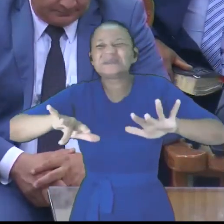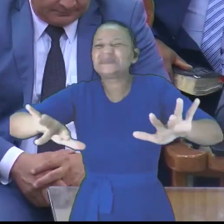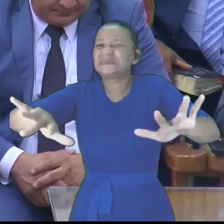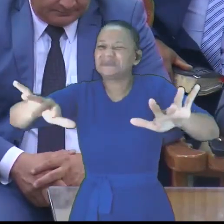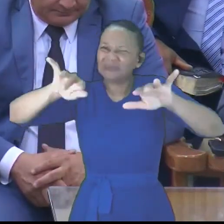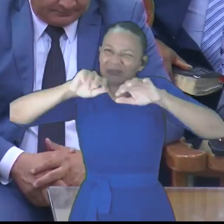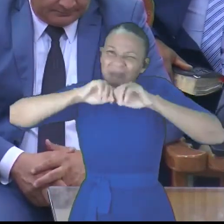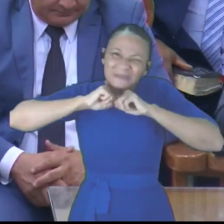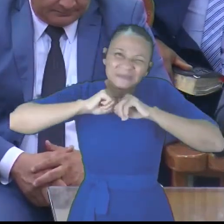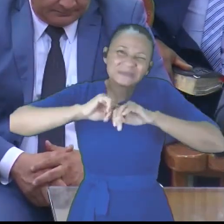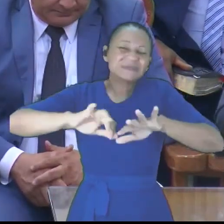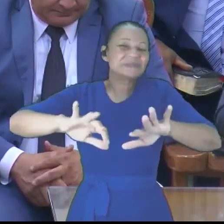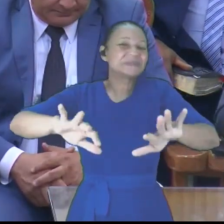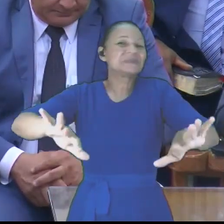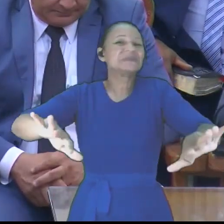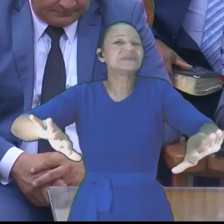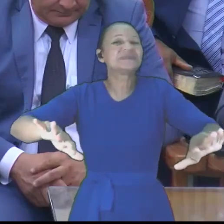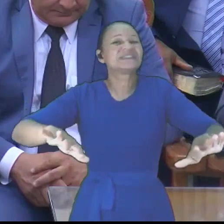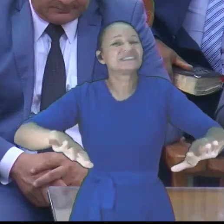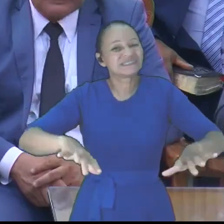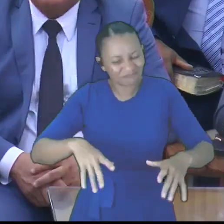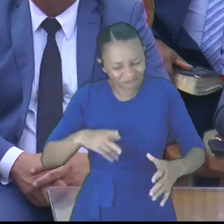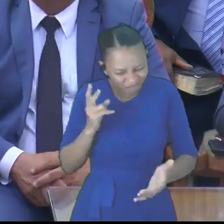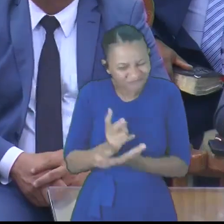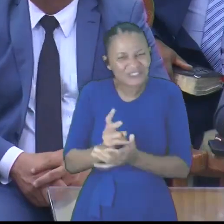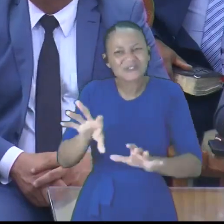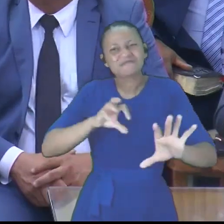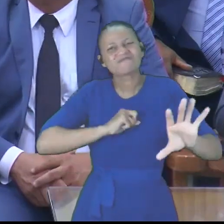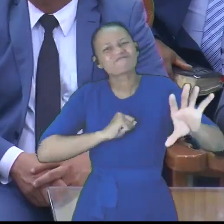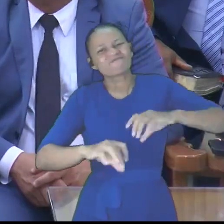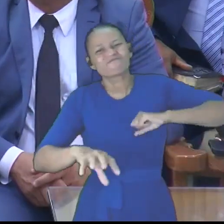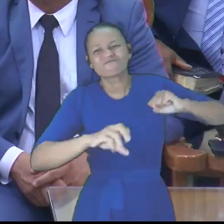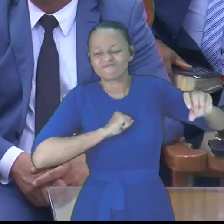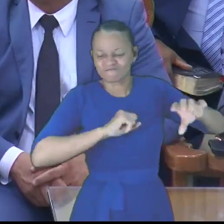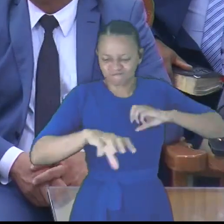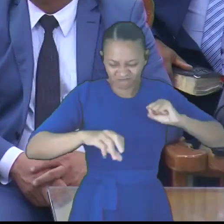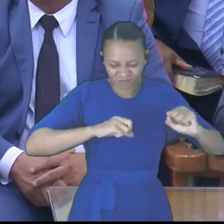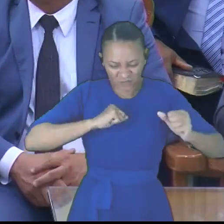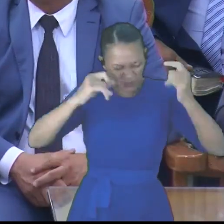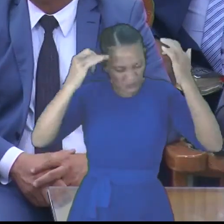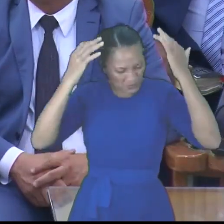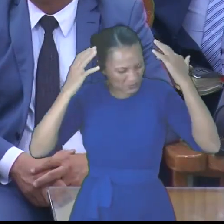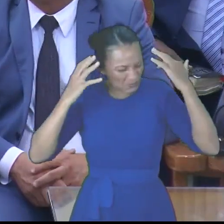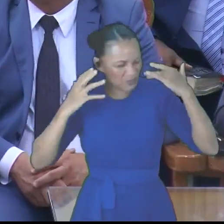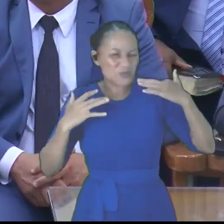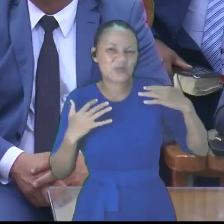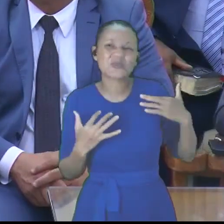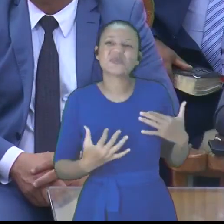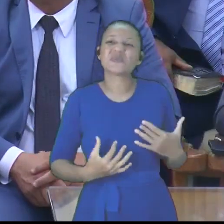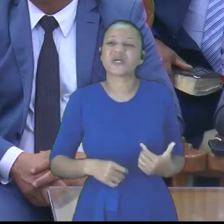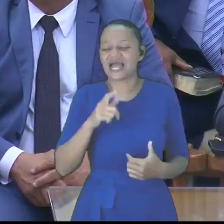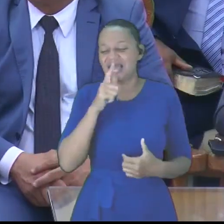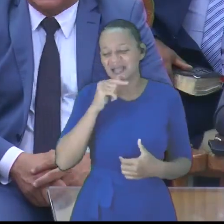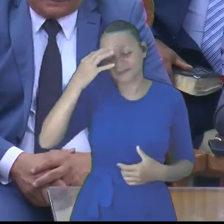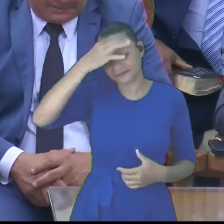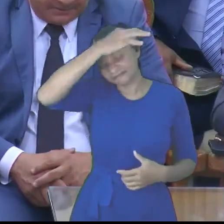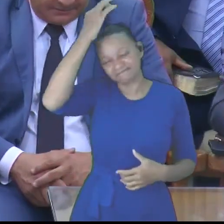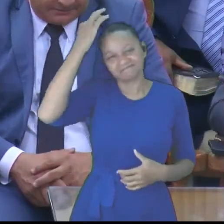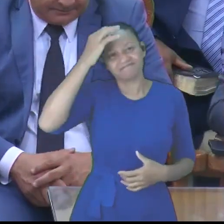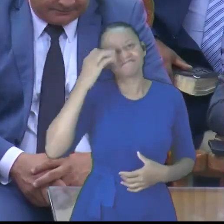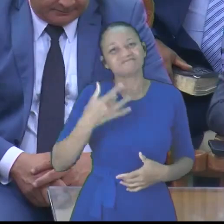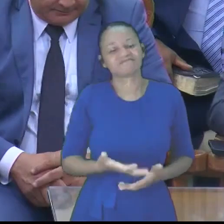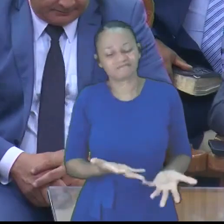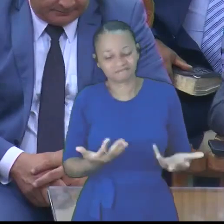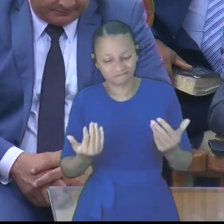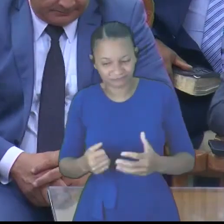abrindo. E não arme o guarda-chuva. Fique debaixo dessa torneira para você ser molhado com as águas do Espírito Santo. Mas vamos